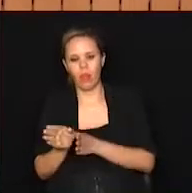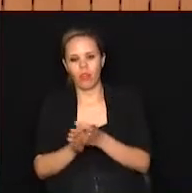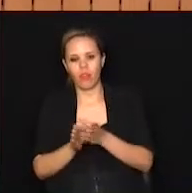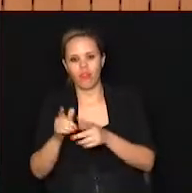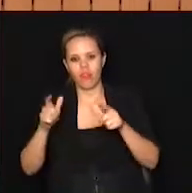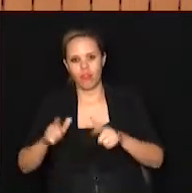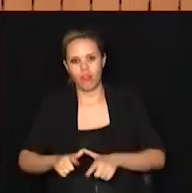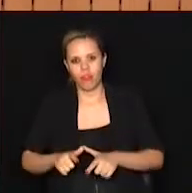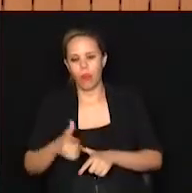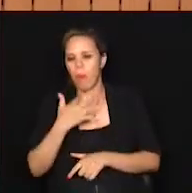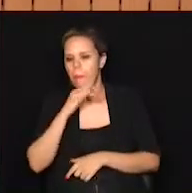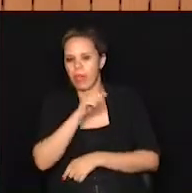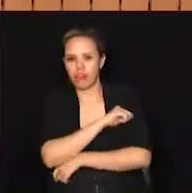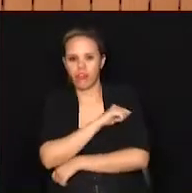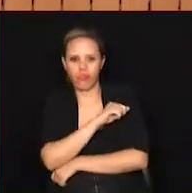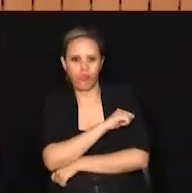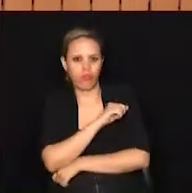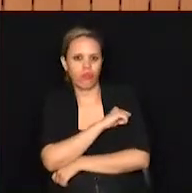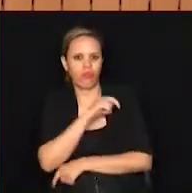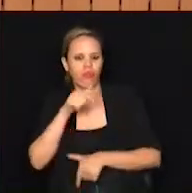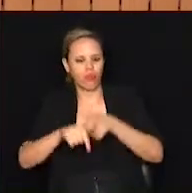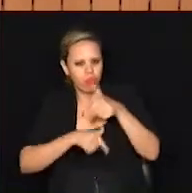O Renato se encontra?